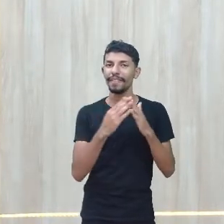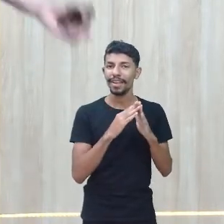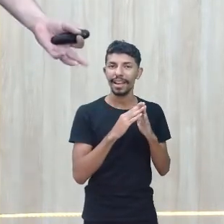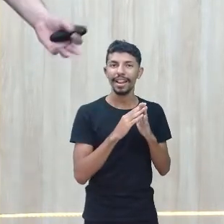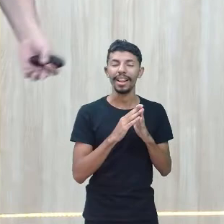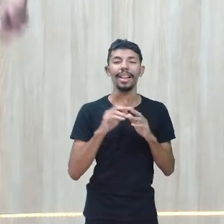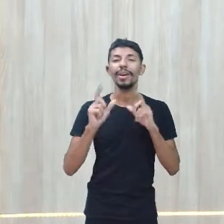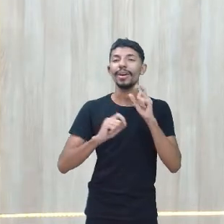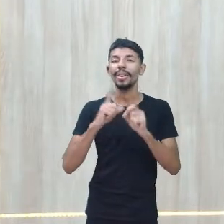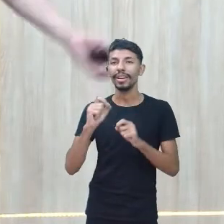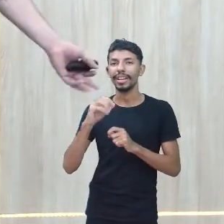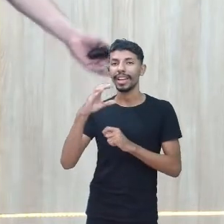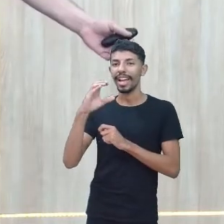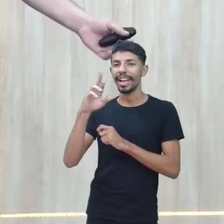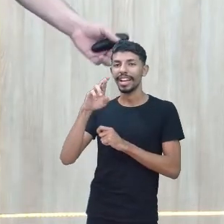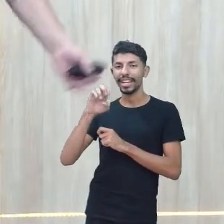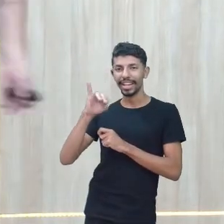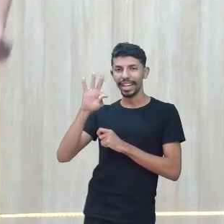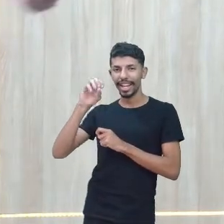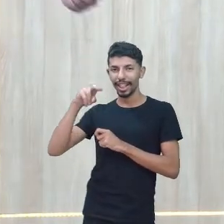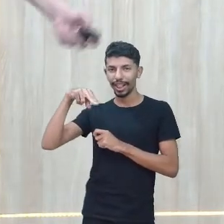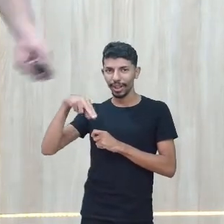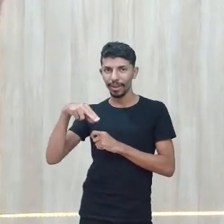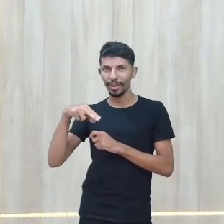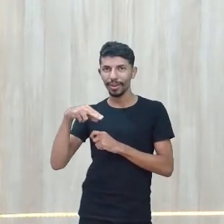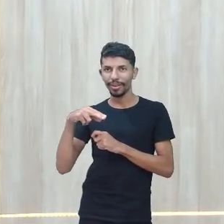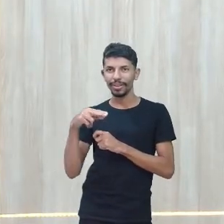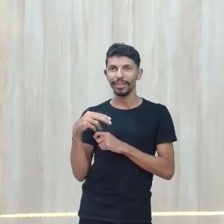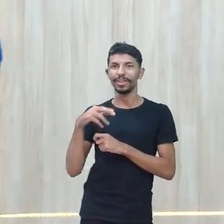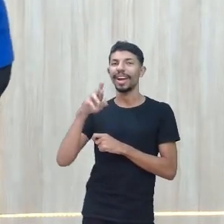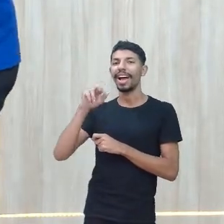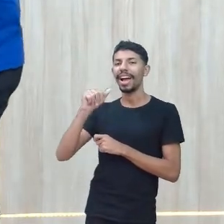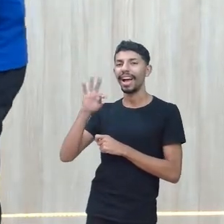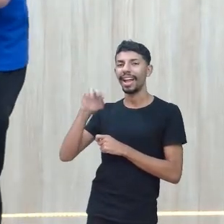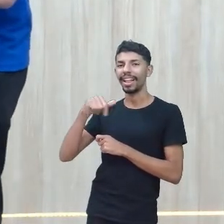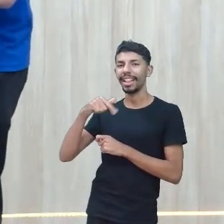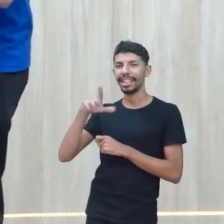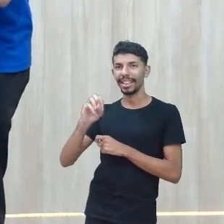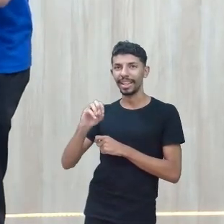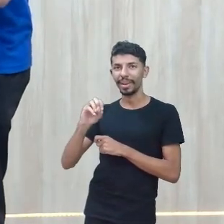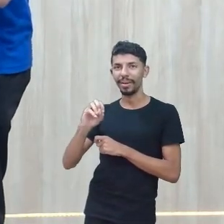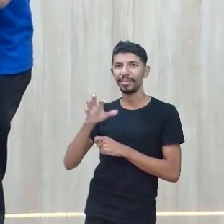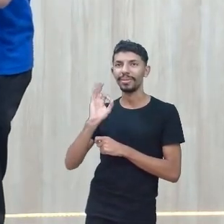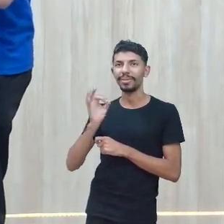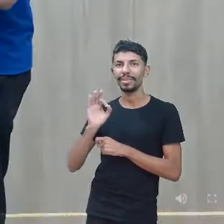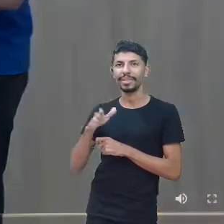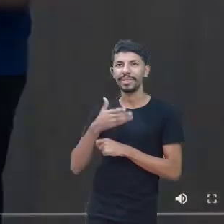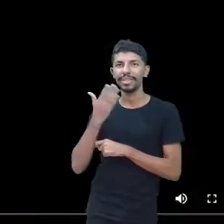o Creiton, não o Creiton da produção, mas é o Creiton Ratão. E aí,